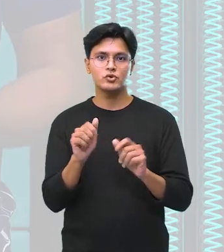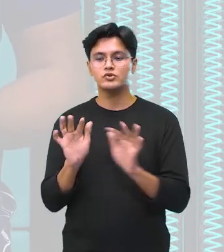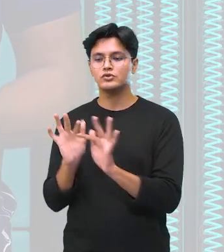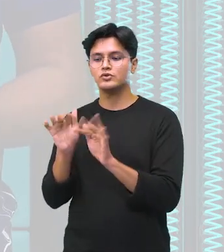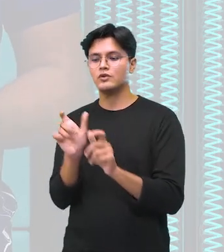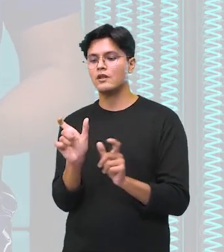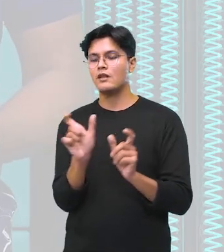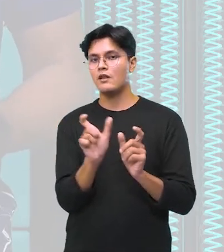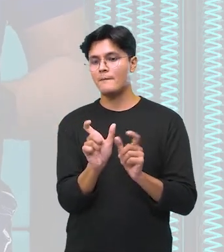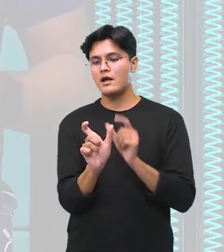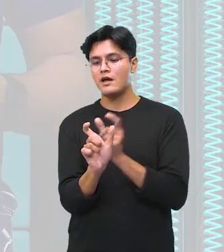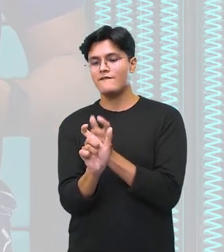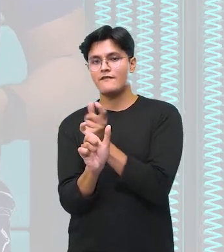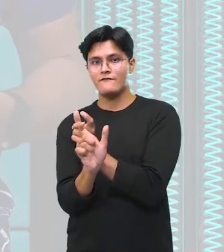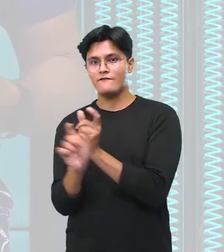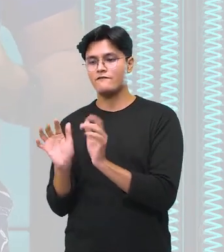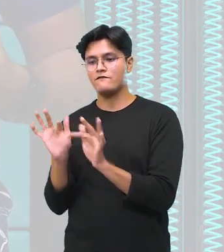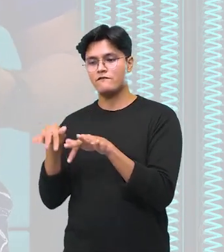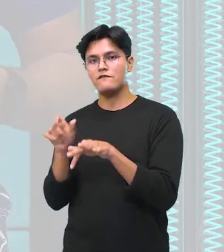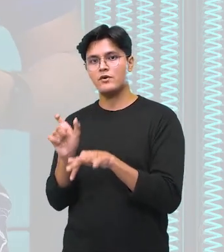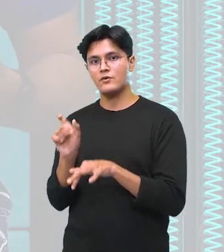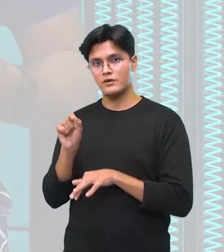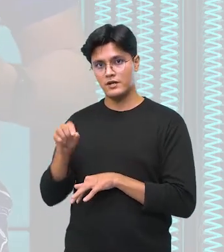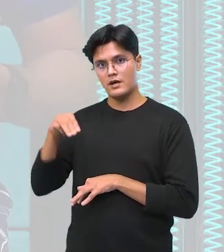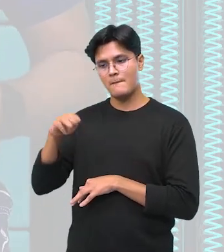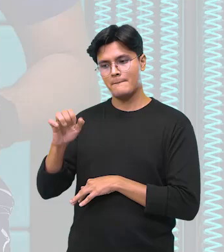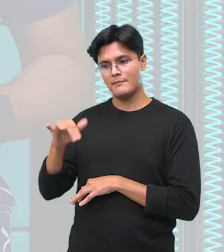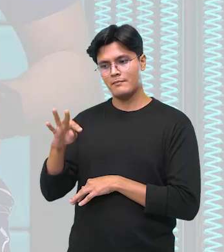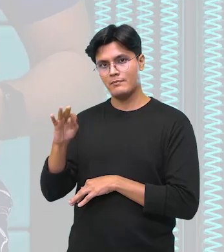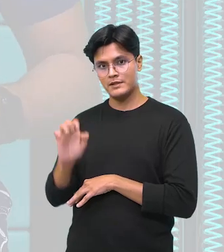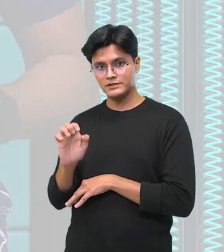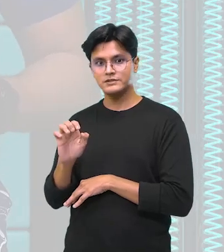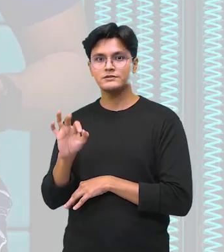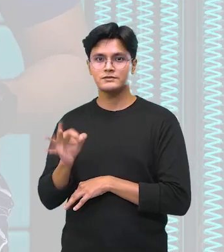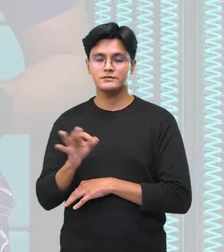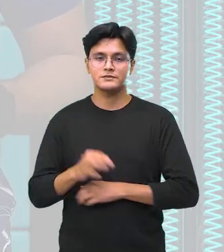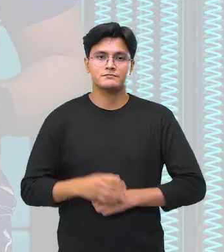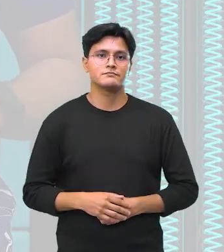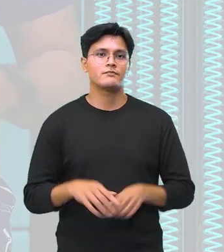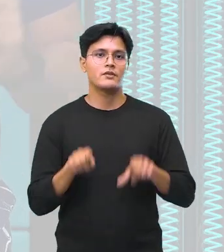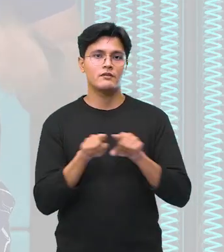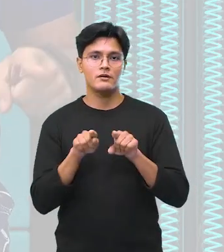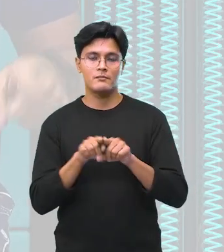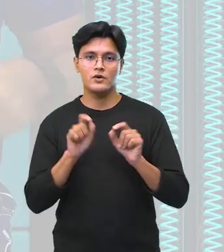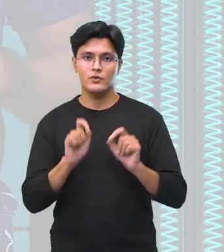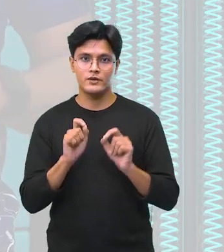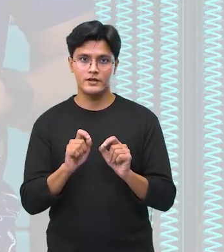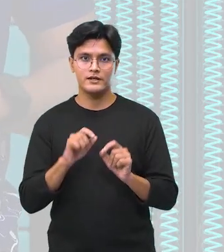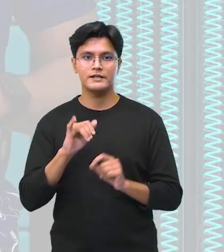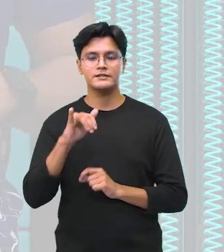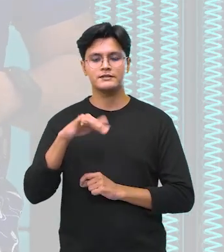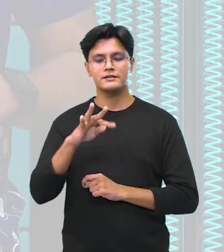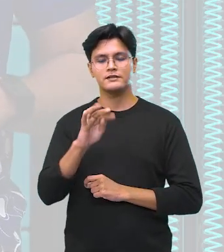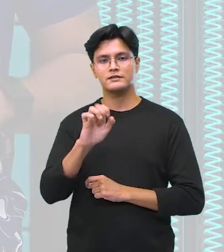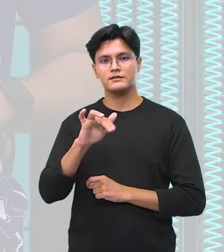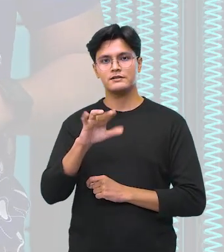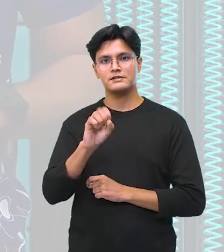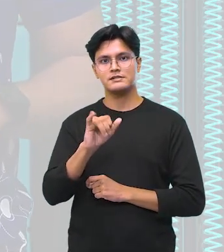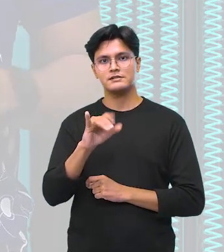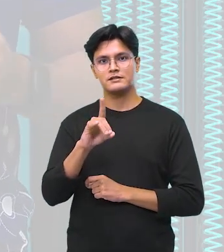os terminados em mente, educadamente, raramente e comumente. Temos também circunstância